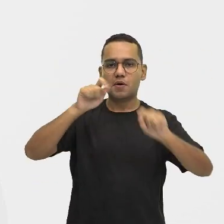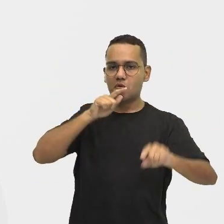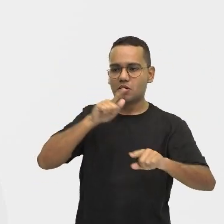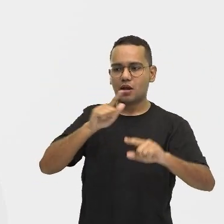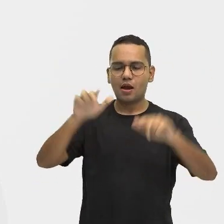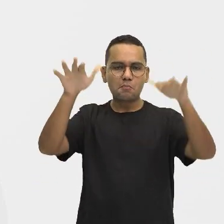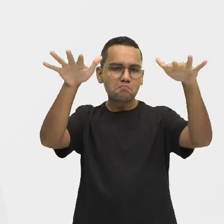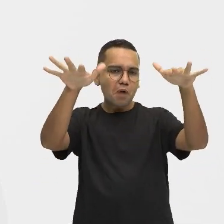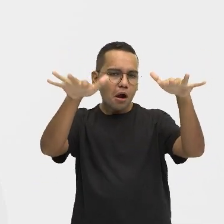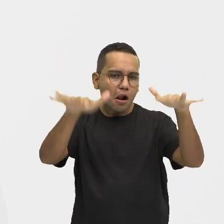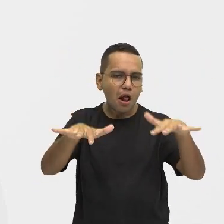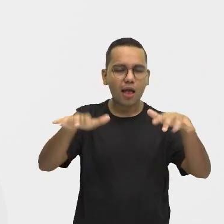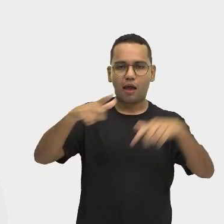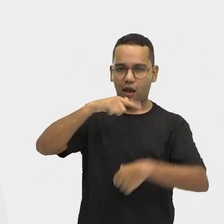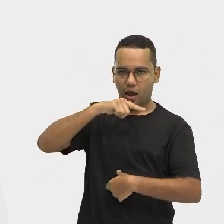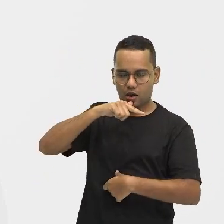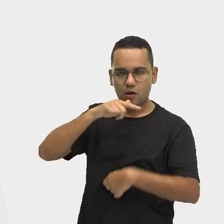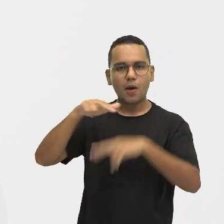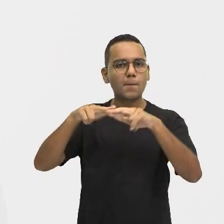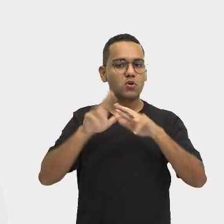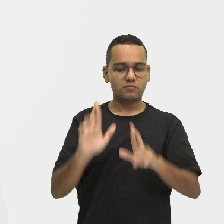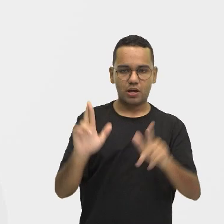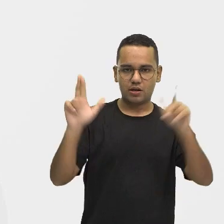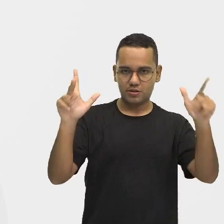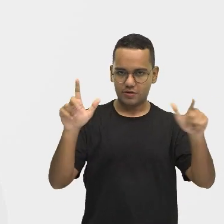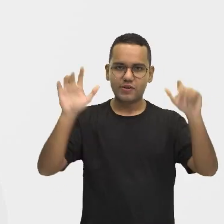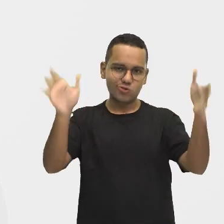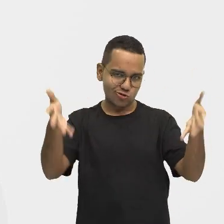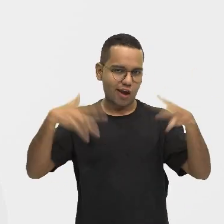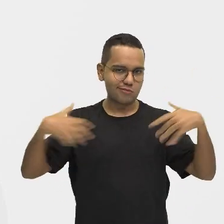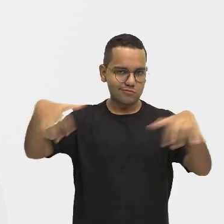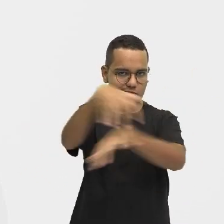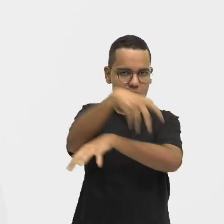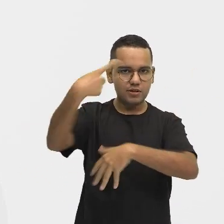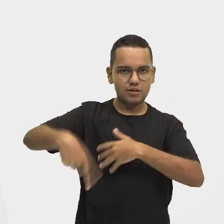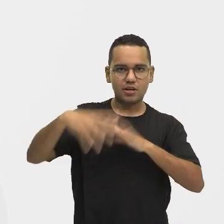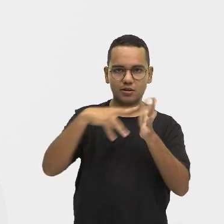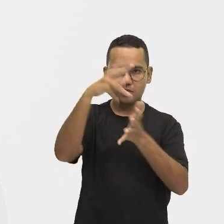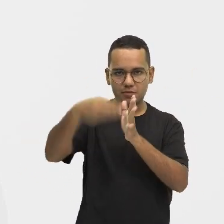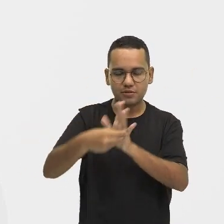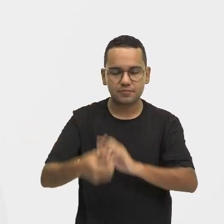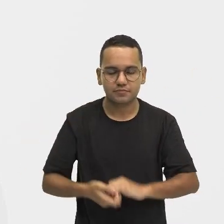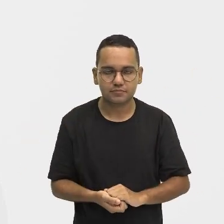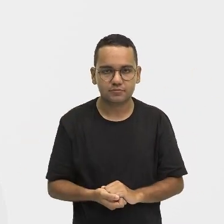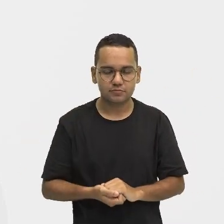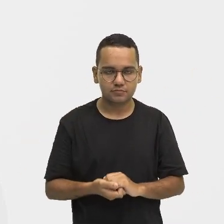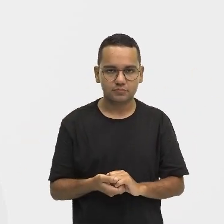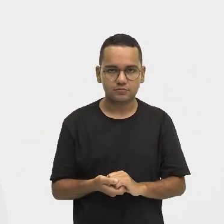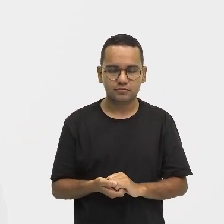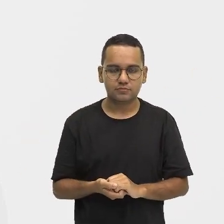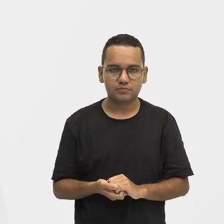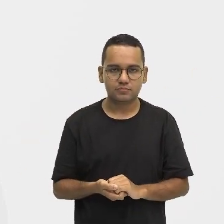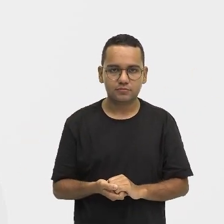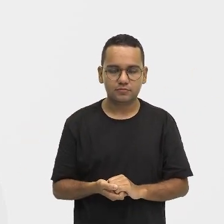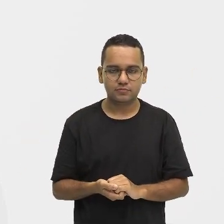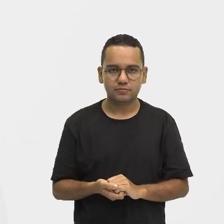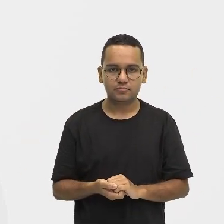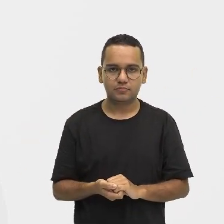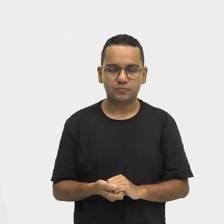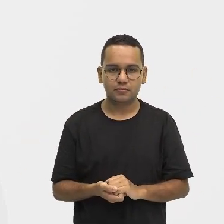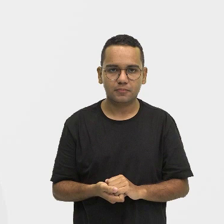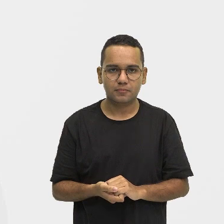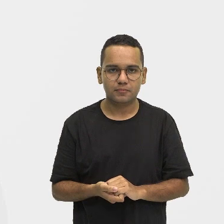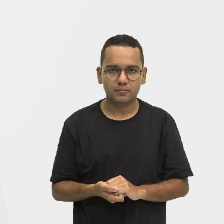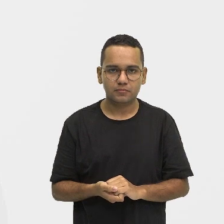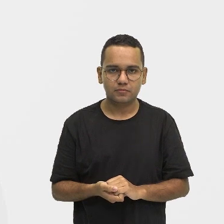isso vai já diferenciar ali um pouco do nosso bioma amazônico, né? Então, ele tem períodos de chuva e de seca, né?